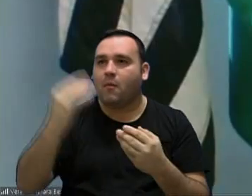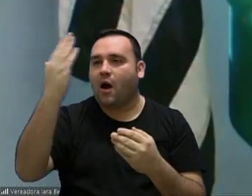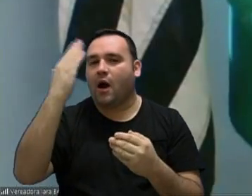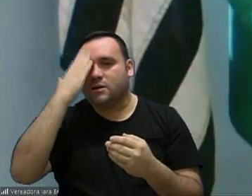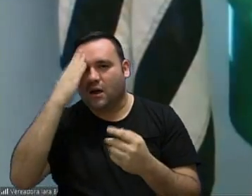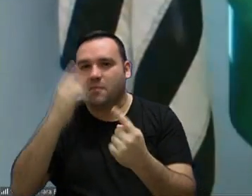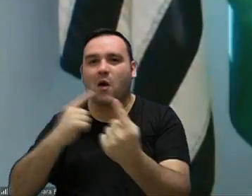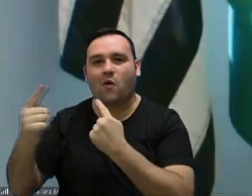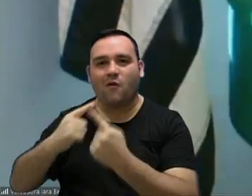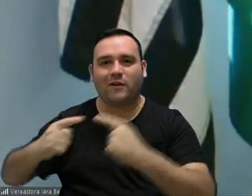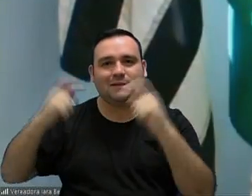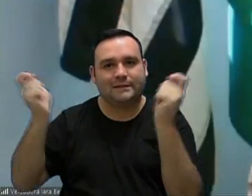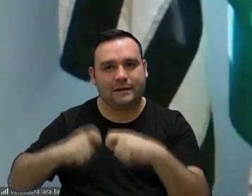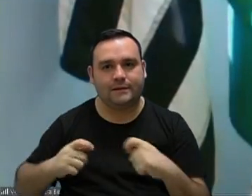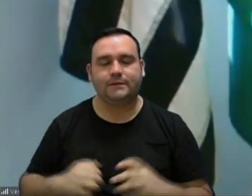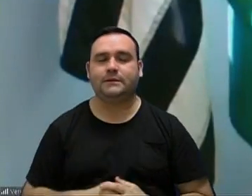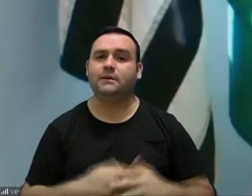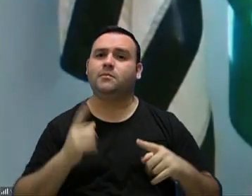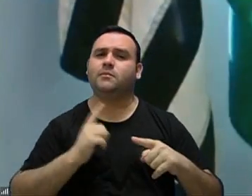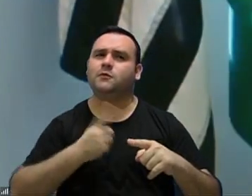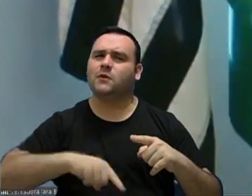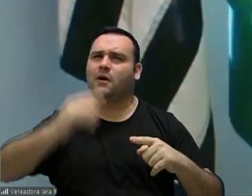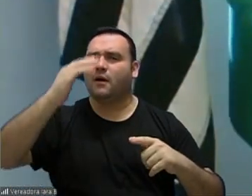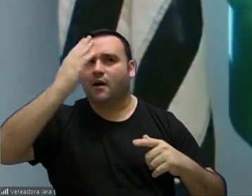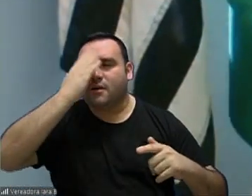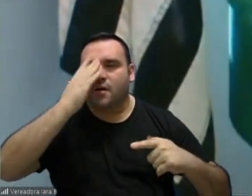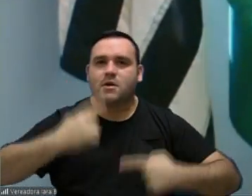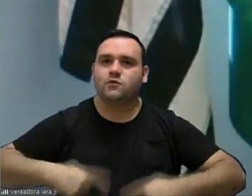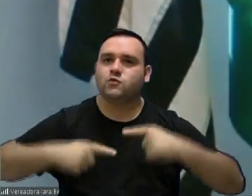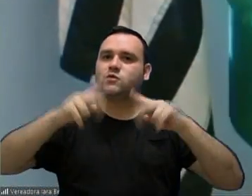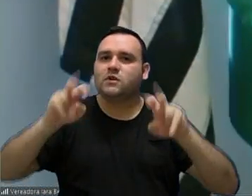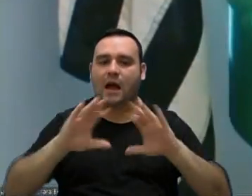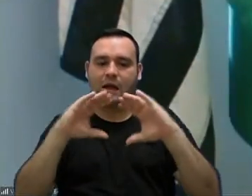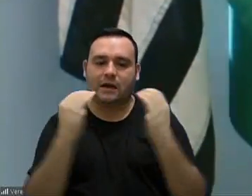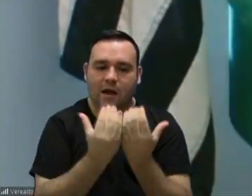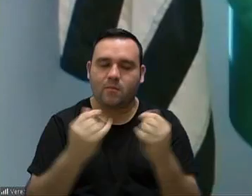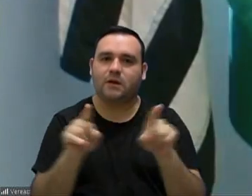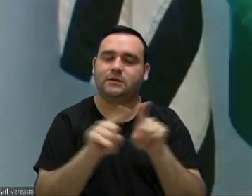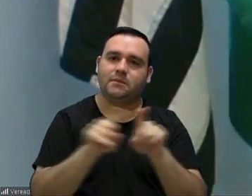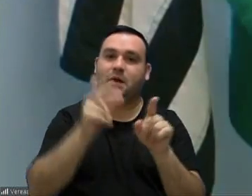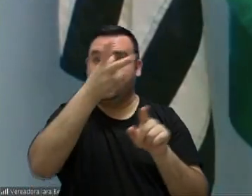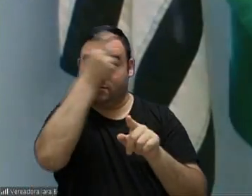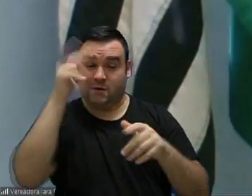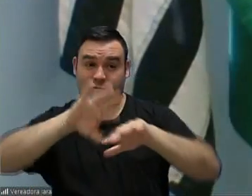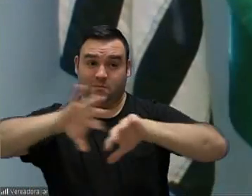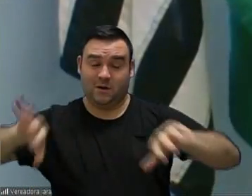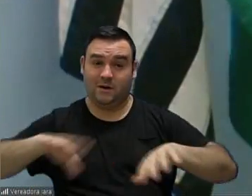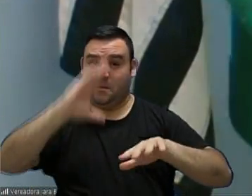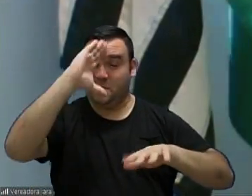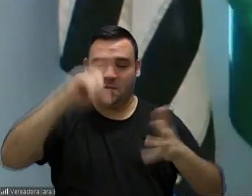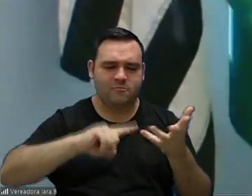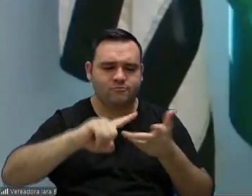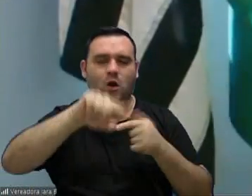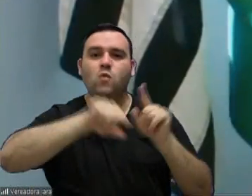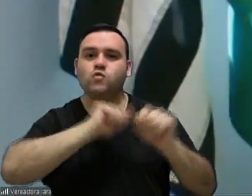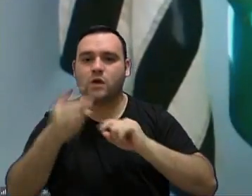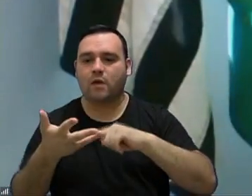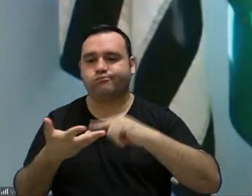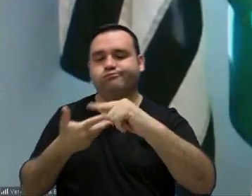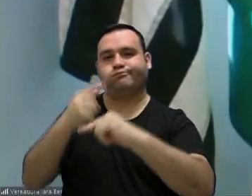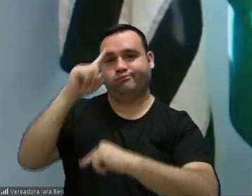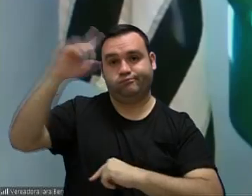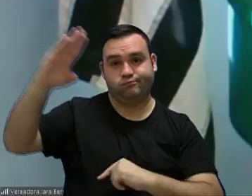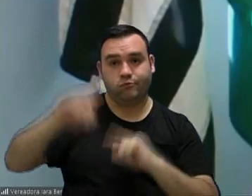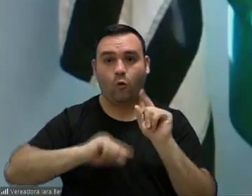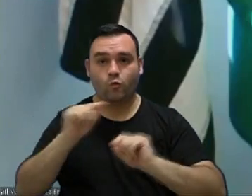de discutir com ele, para podermos, inclusive, discutir Câmara e Executivo as prioridades da Prefeitura